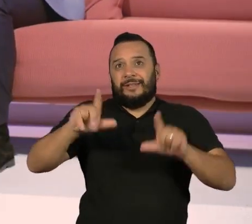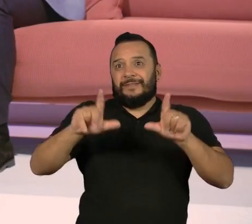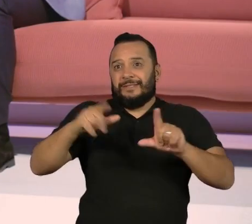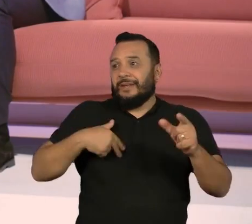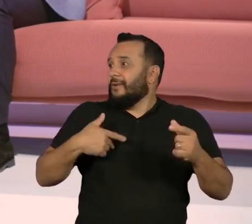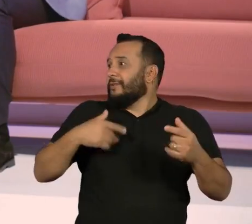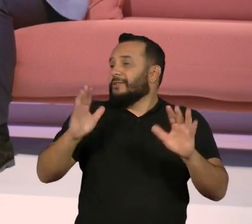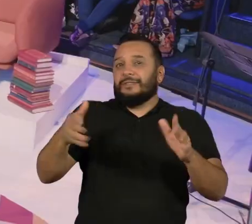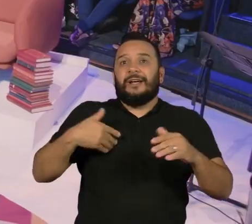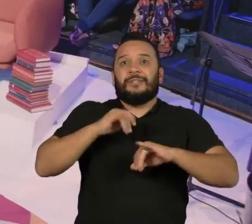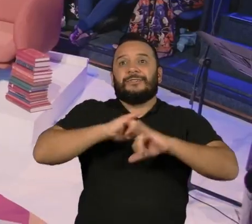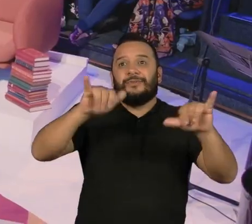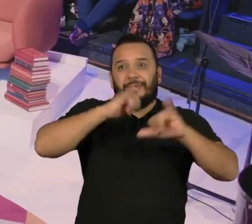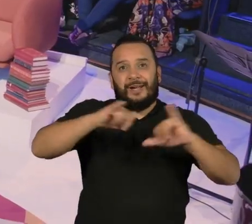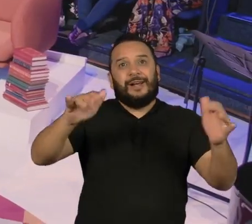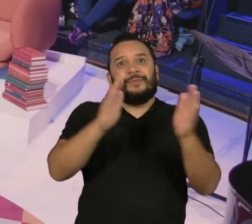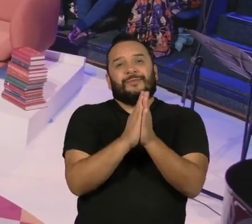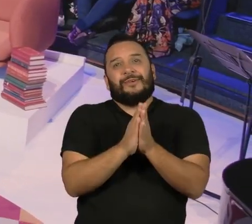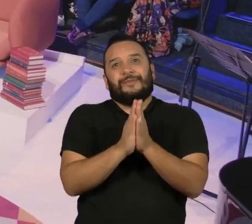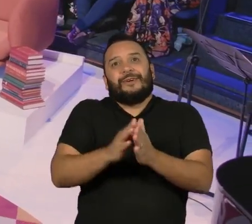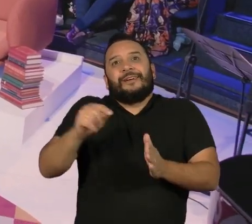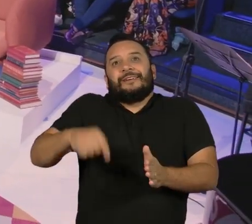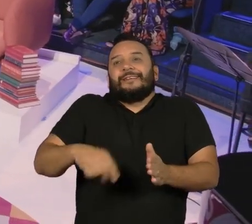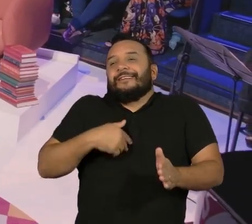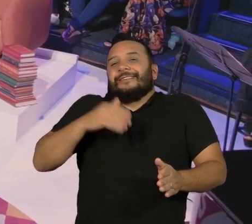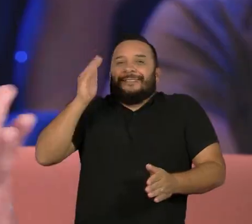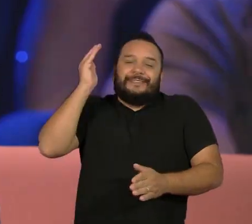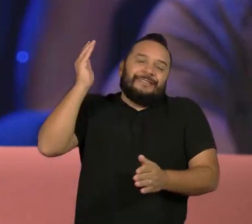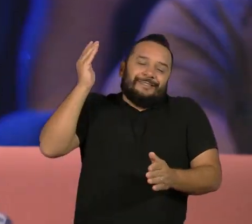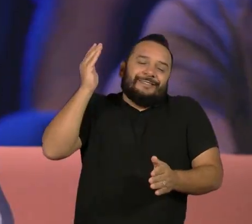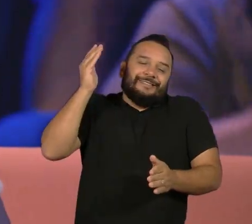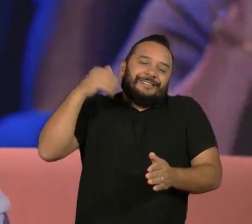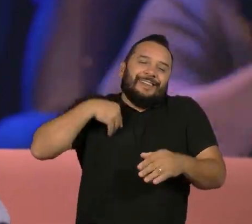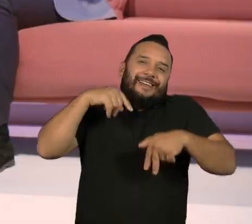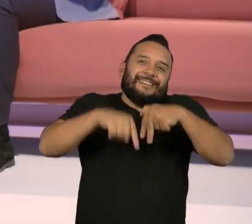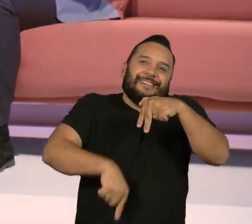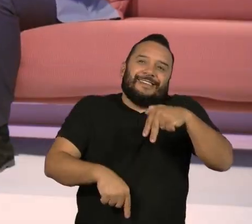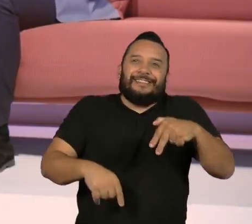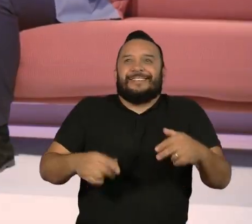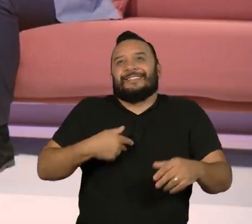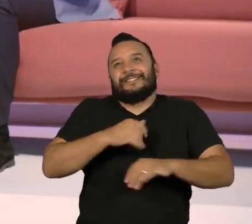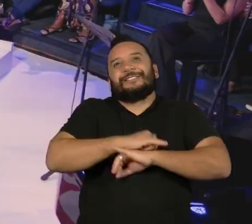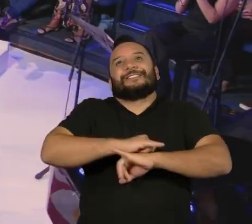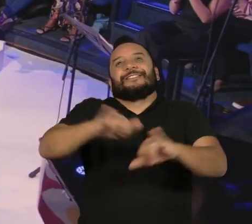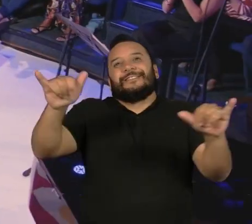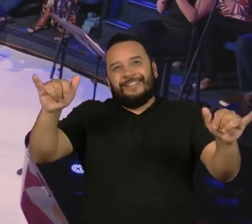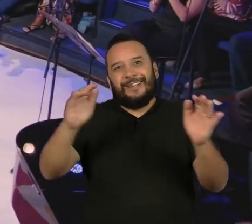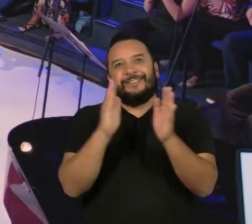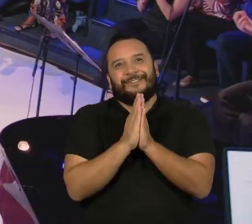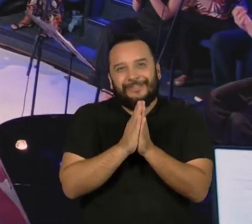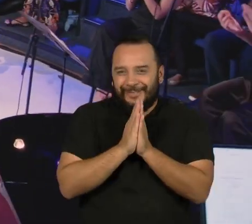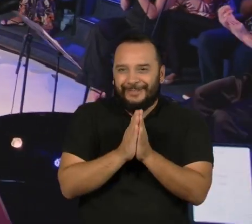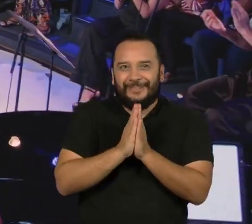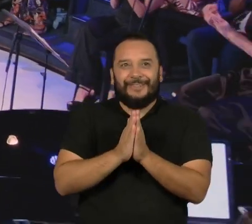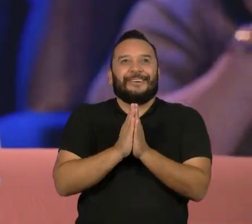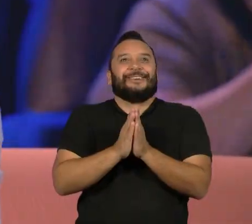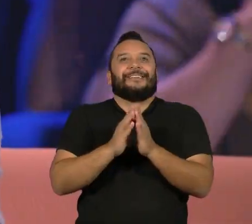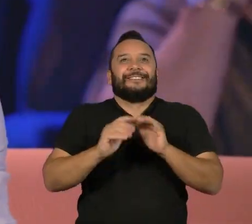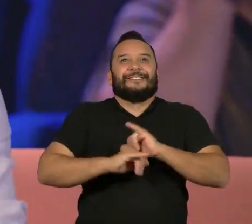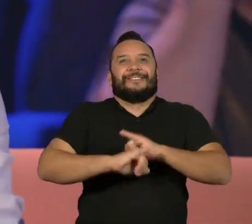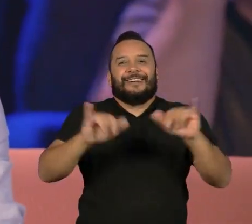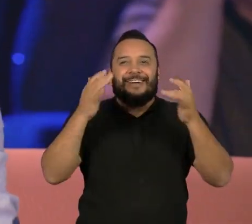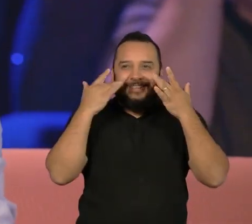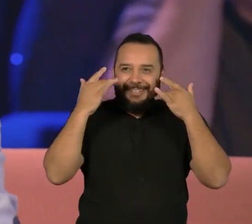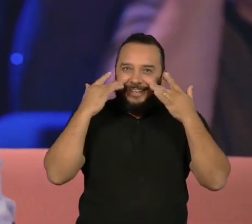ninguém me ajuda a divulgar. Então, aqui o Arena de Saberes, maravilhoso, a minha casa, deixando eu divulgar a minha peça.